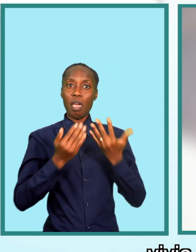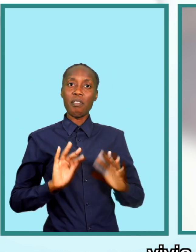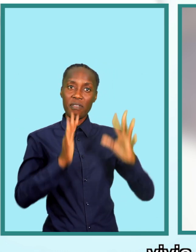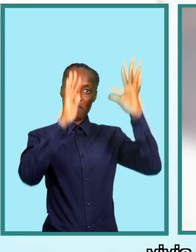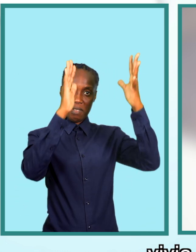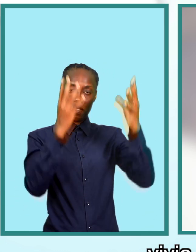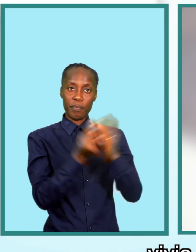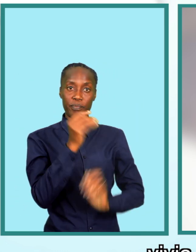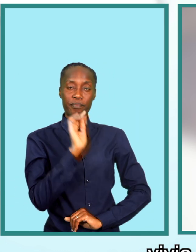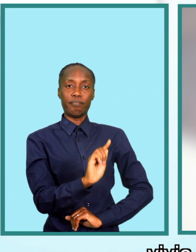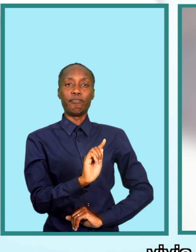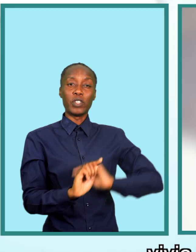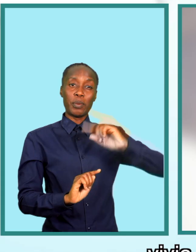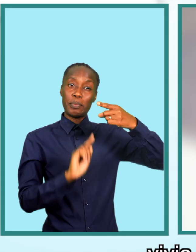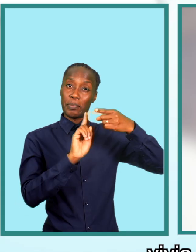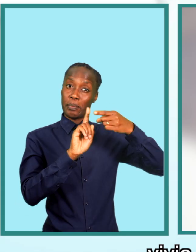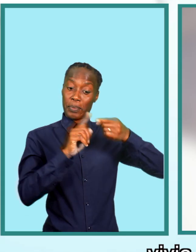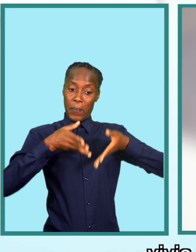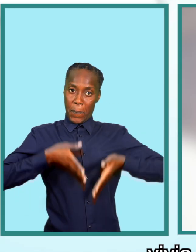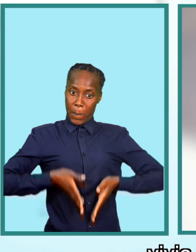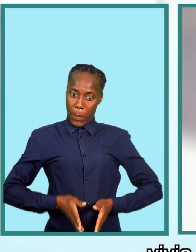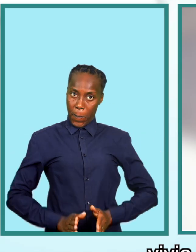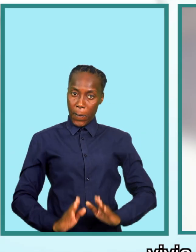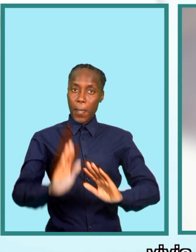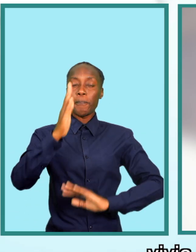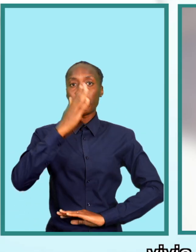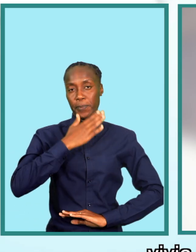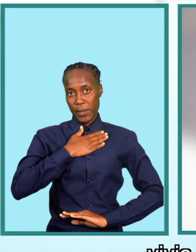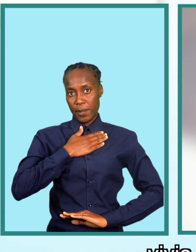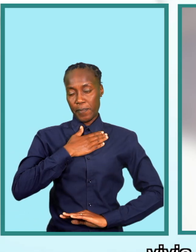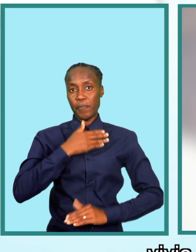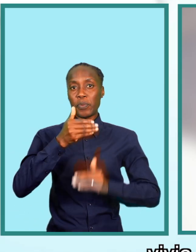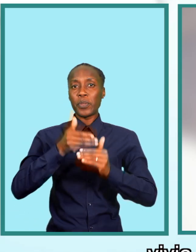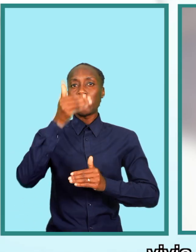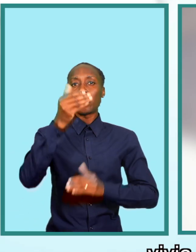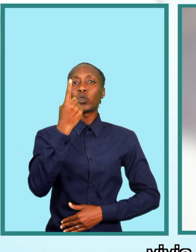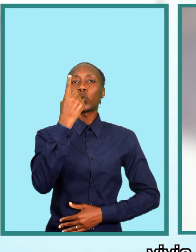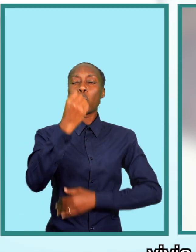Então, tive meu primeiro filho e